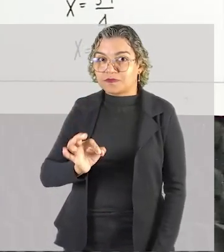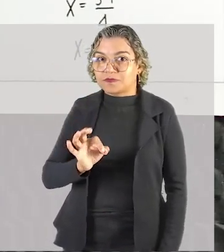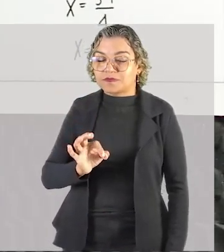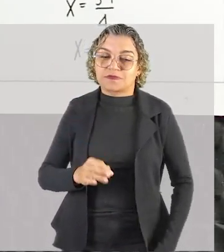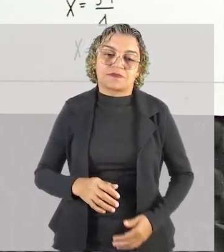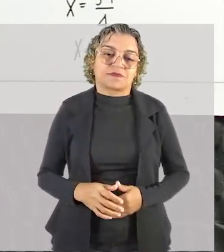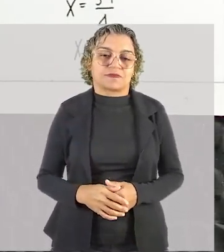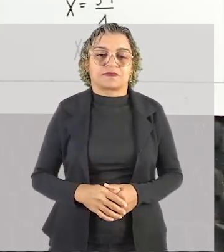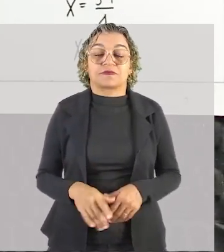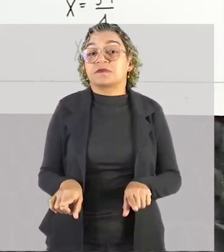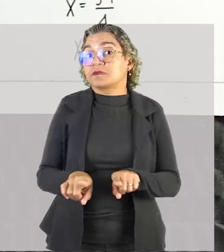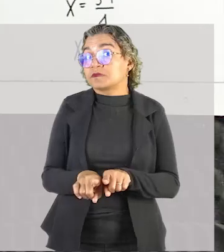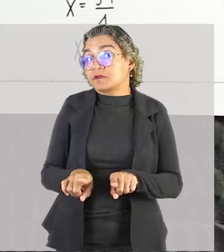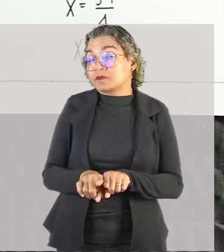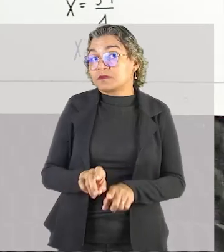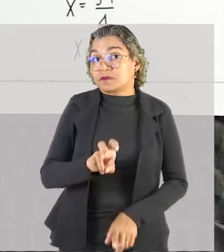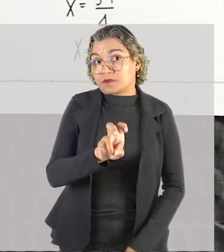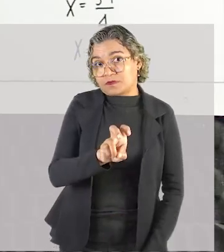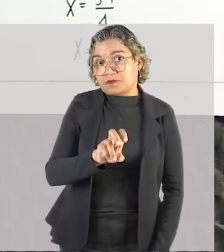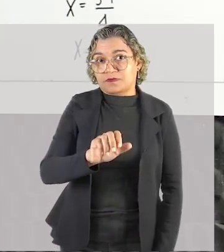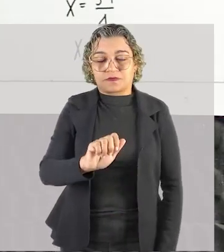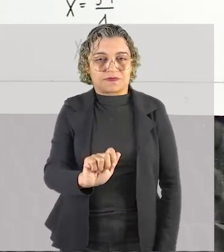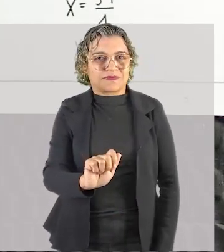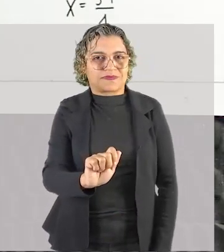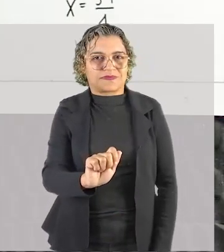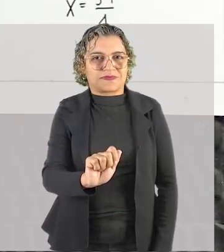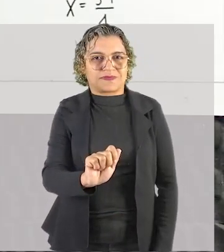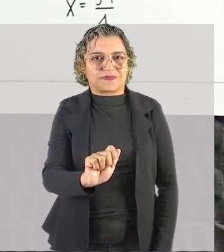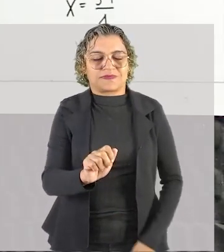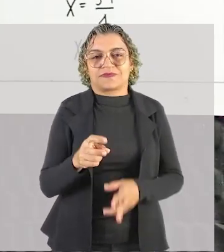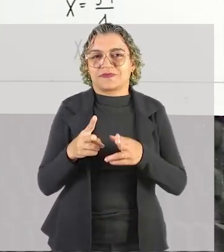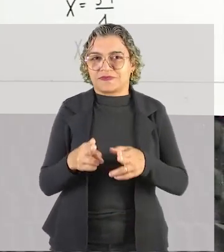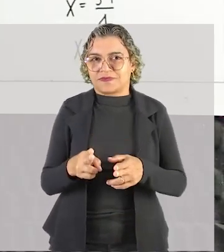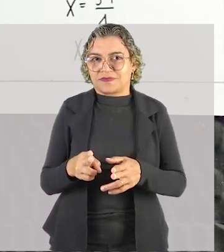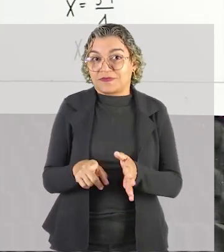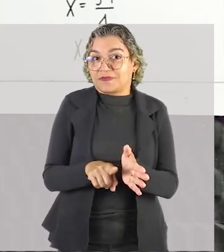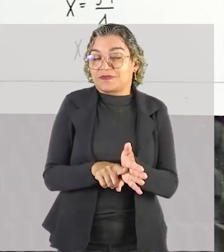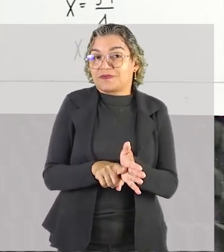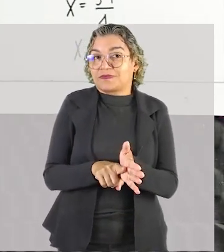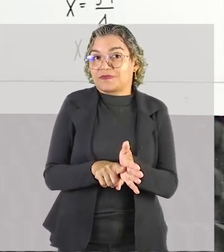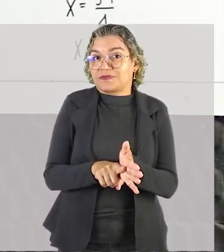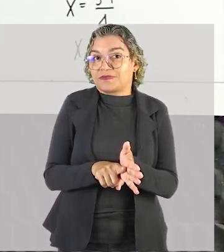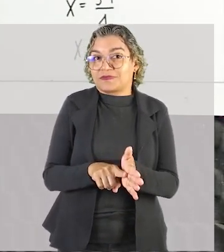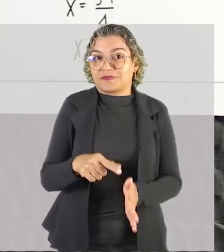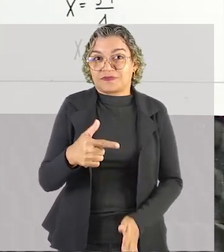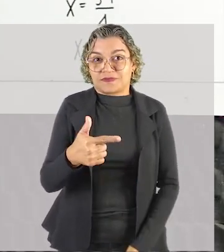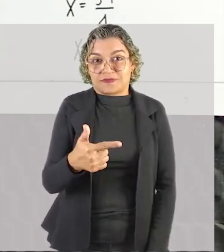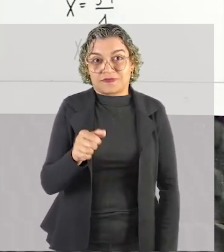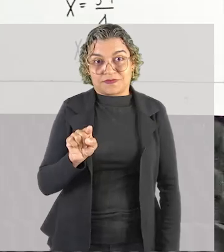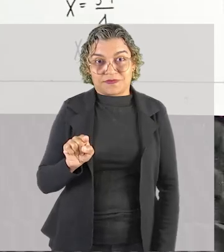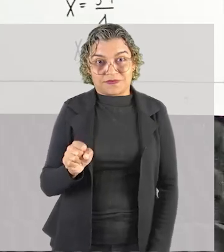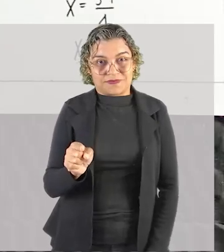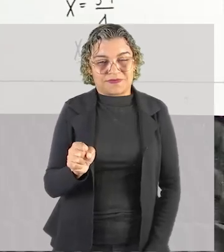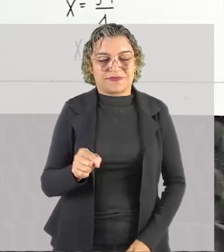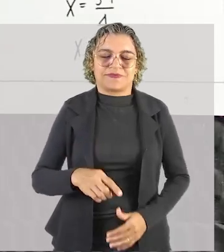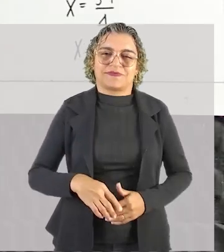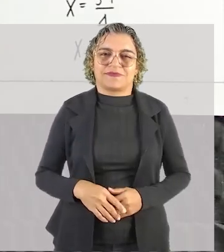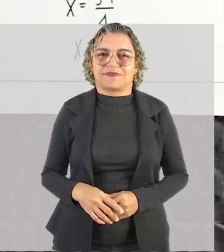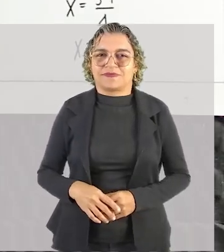certo? E aí nós temos que o 5A vai ser igual a menos 2.000.